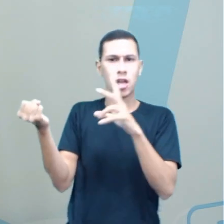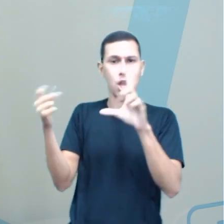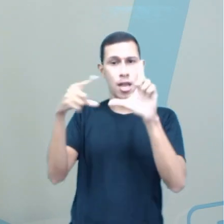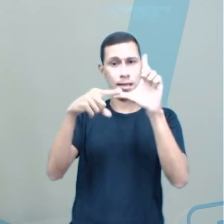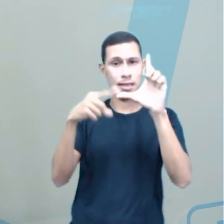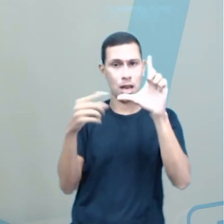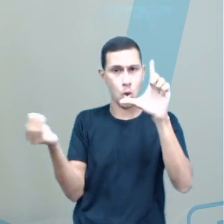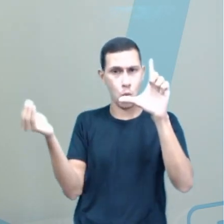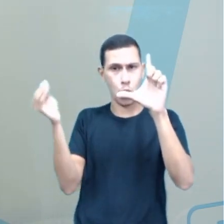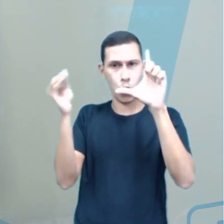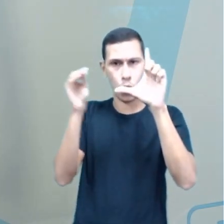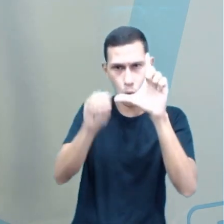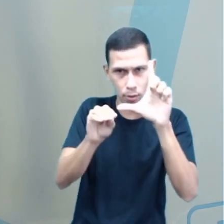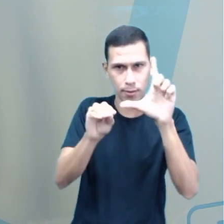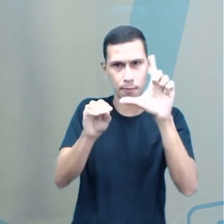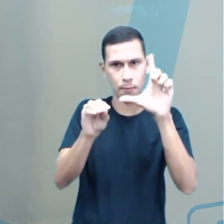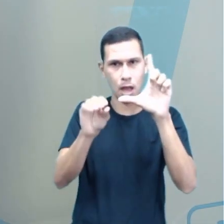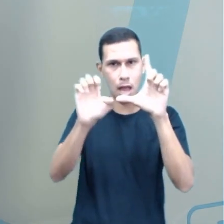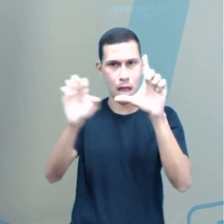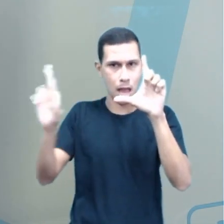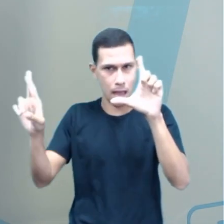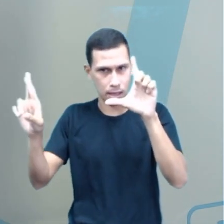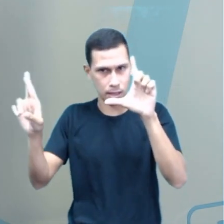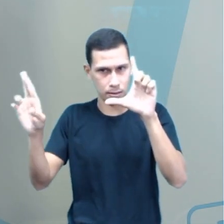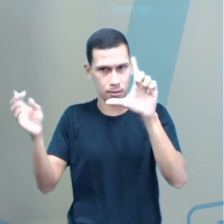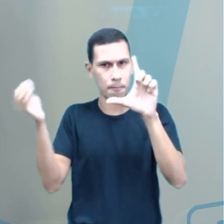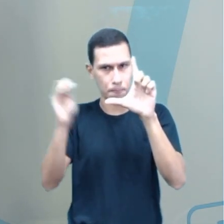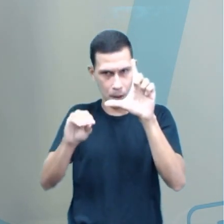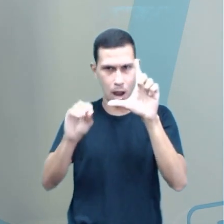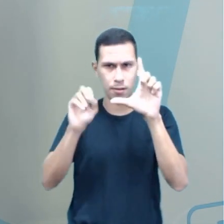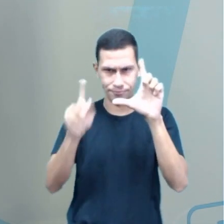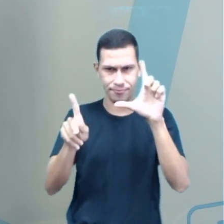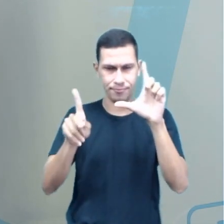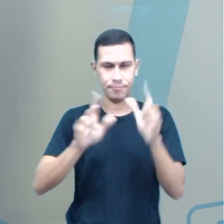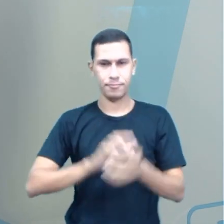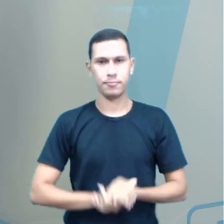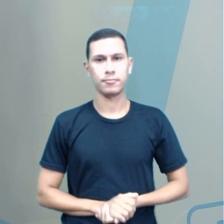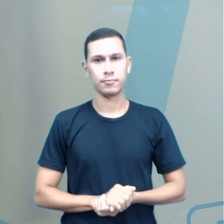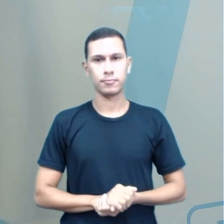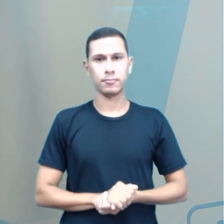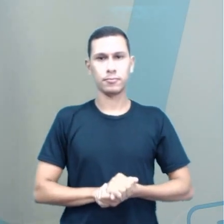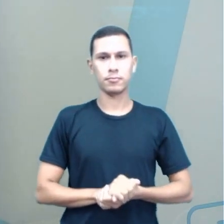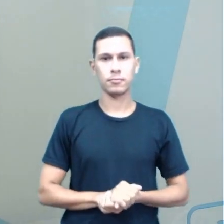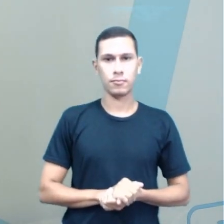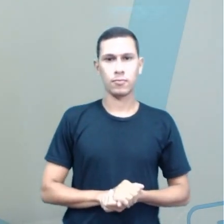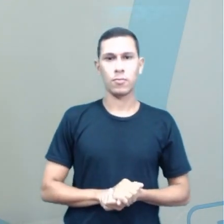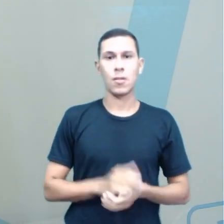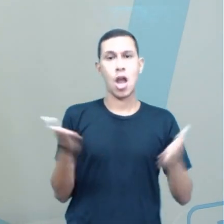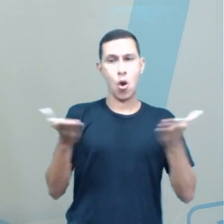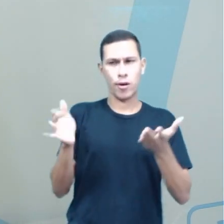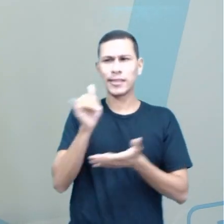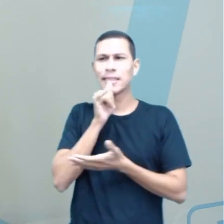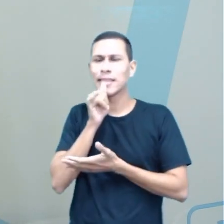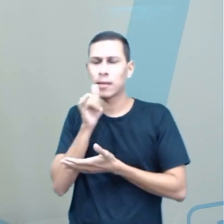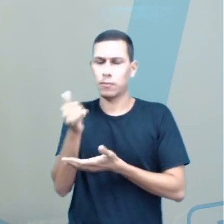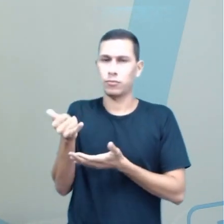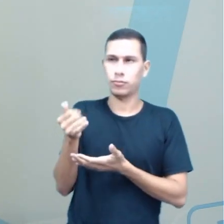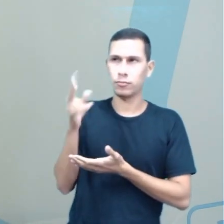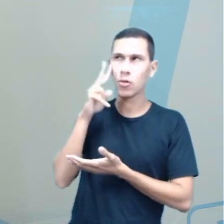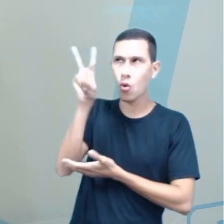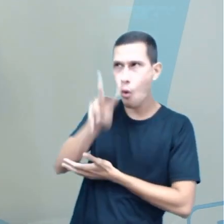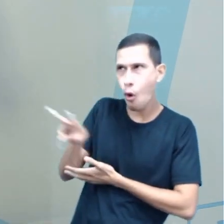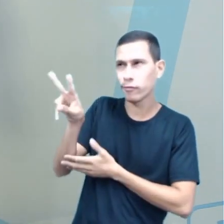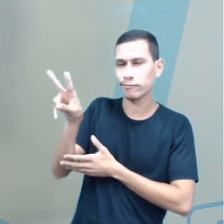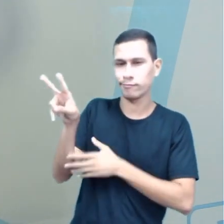última consoante para poder colocar o ER, certo? Nesse segundo caso aqui, temos a palavra interesting, que é um